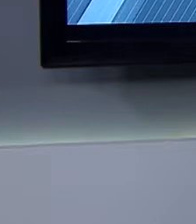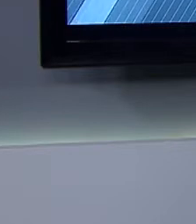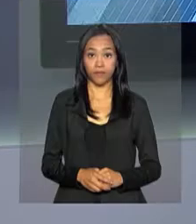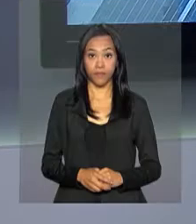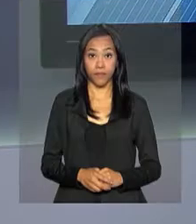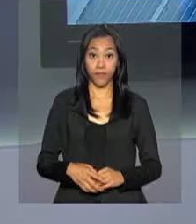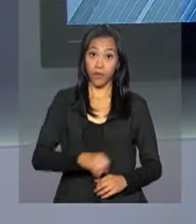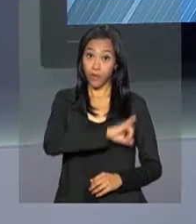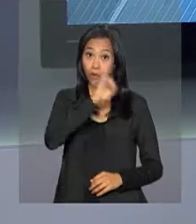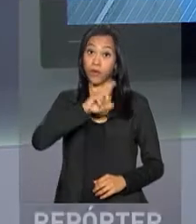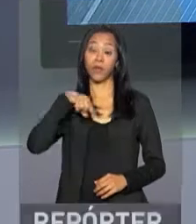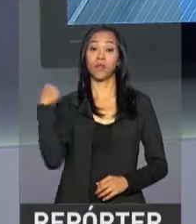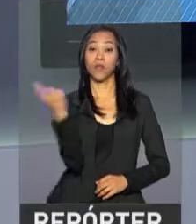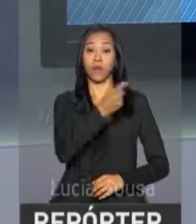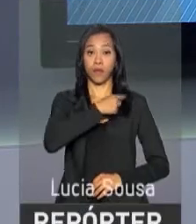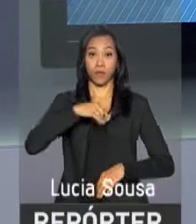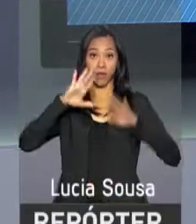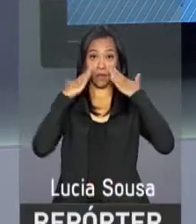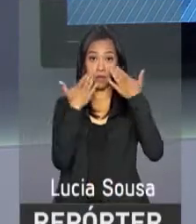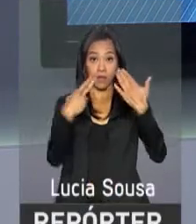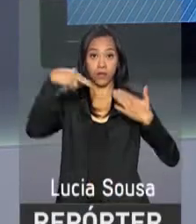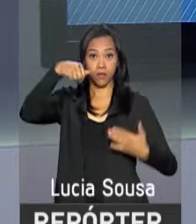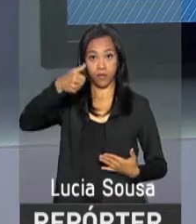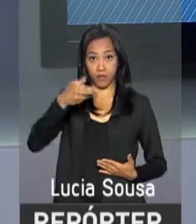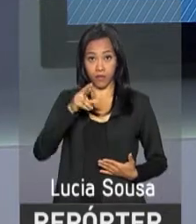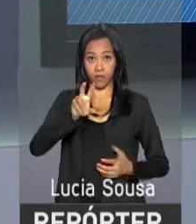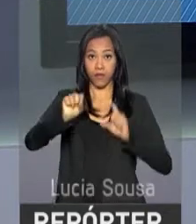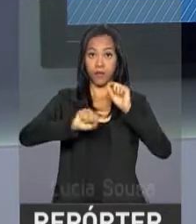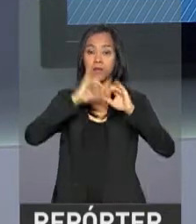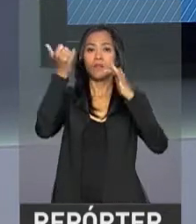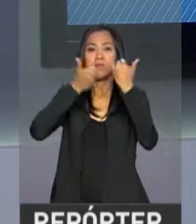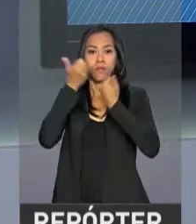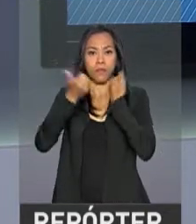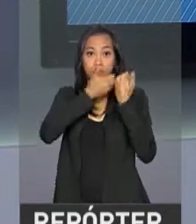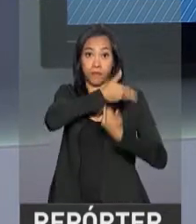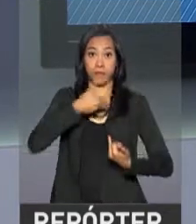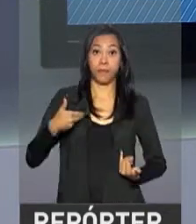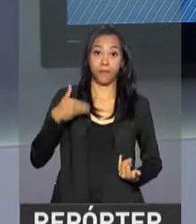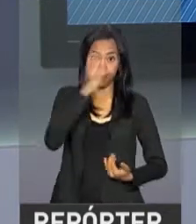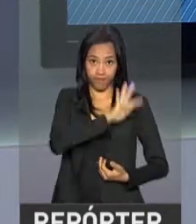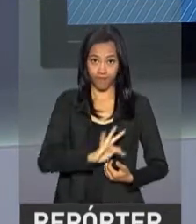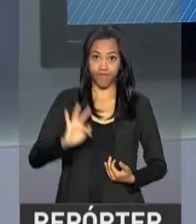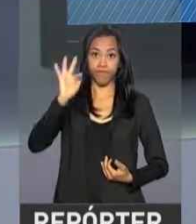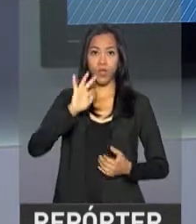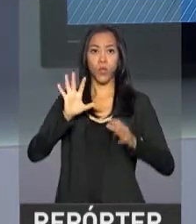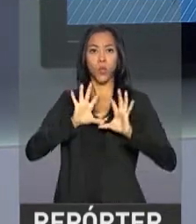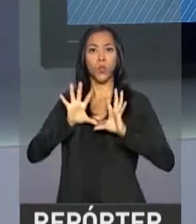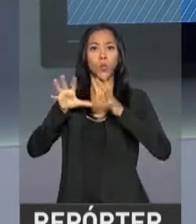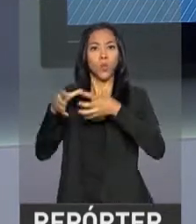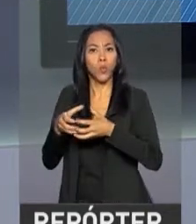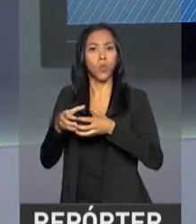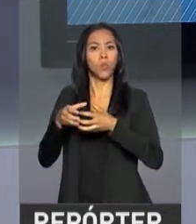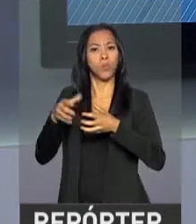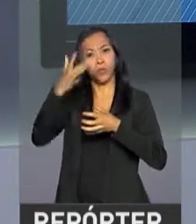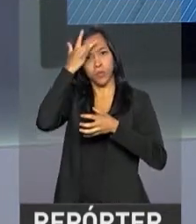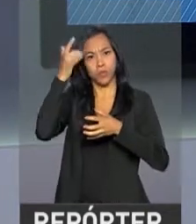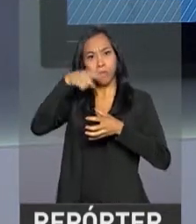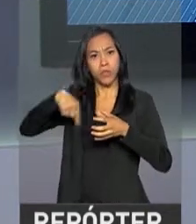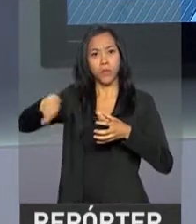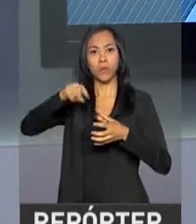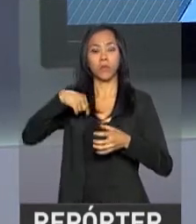lá estamos de volta com o repórter nbr as notícias do governo federal um grupo de beneficiários do bolsa família